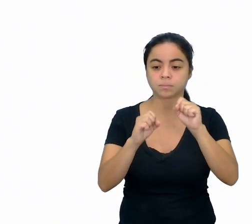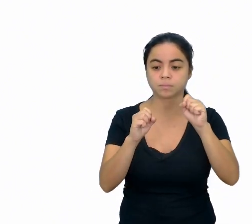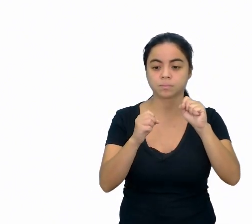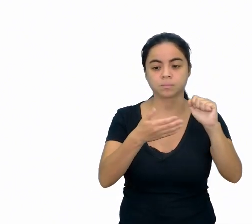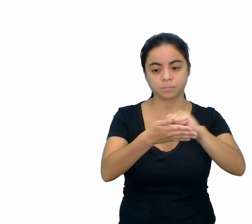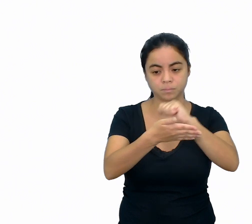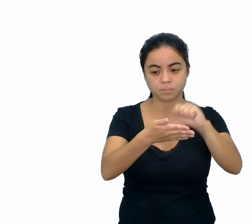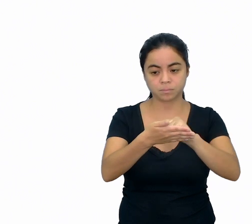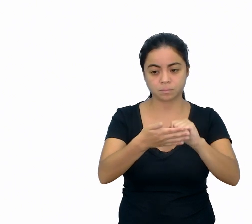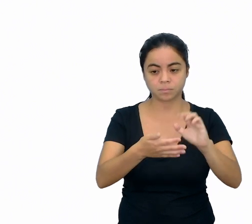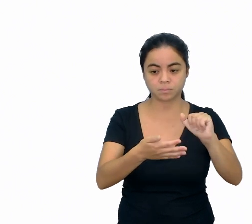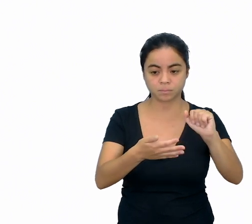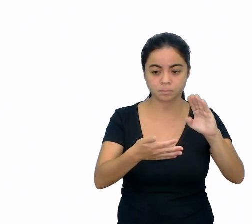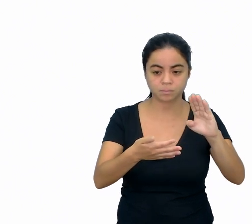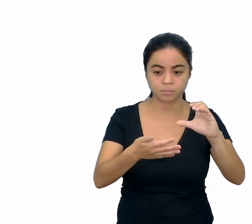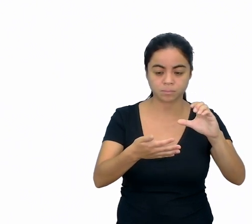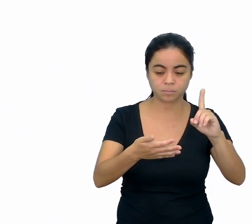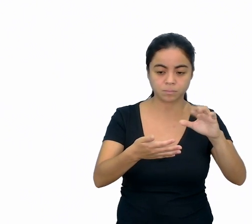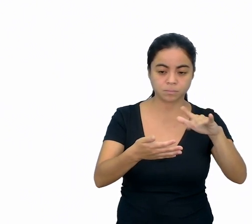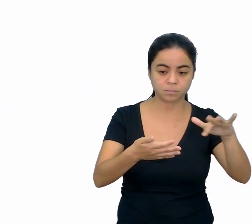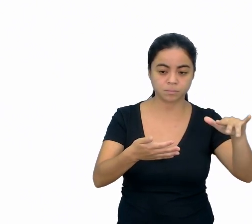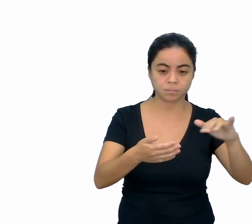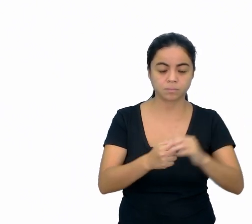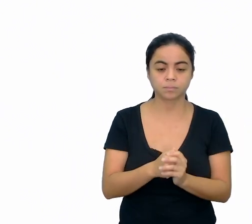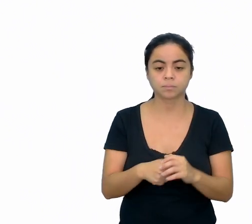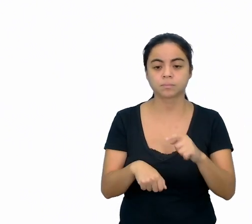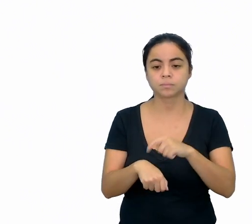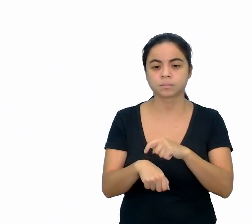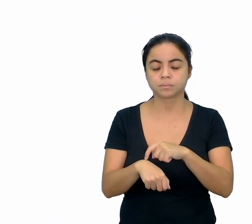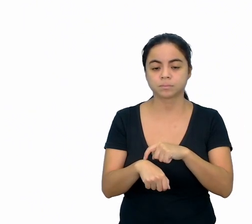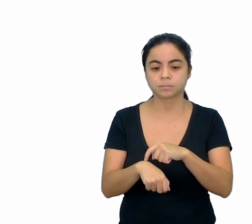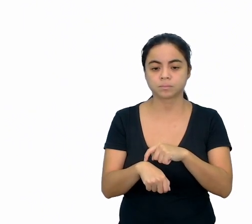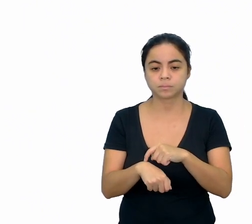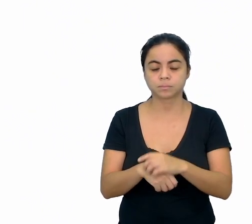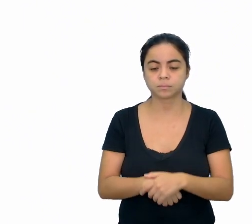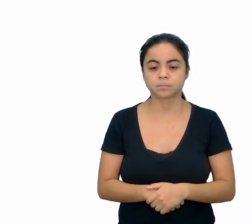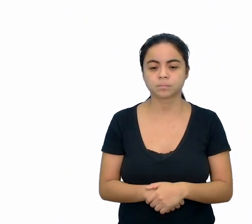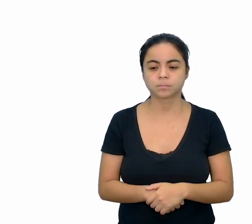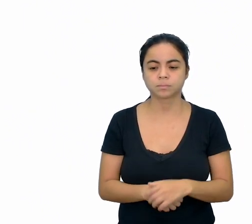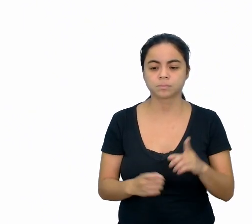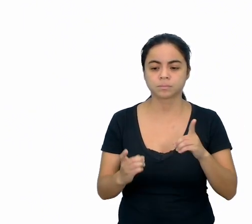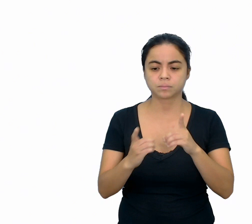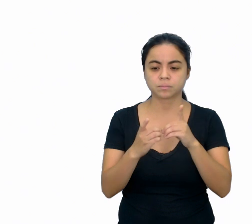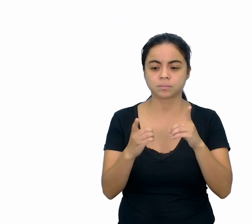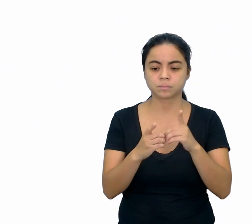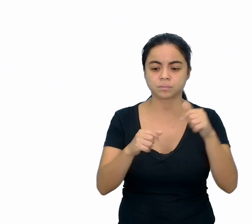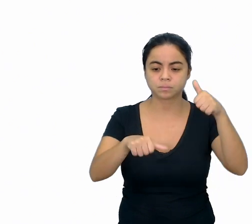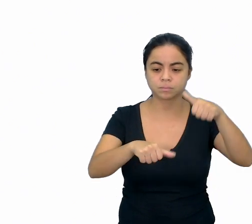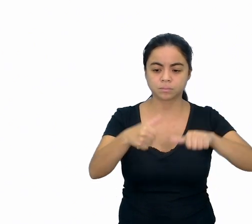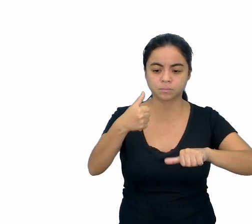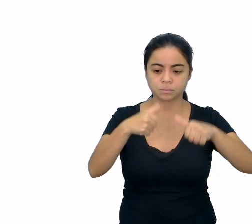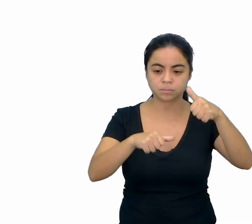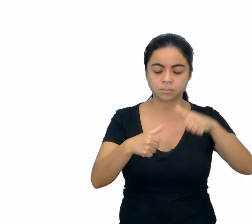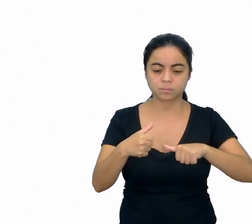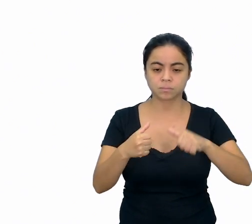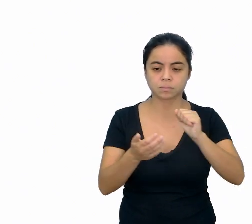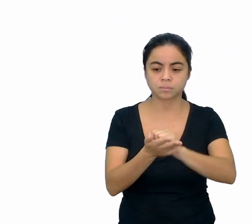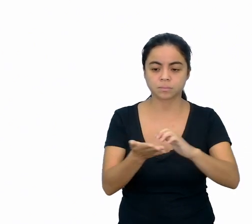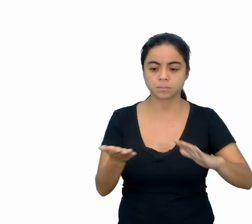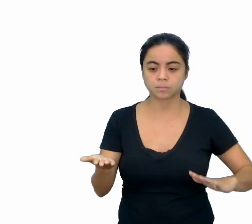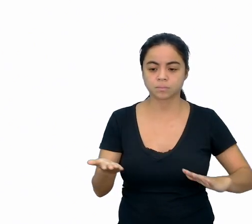escrita alfabética. No próximo momento de nosso encontro, iremos analisar uma